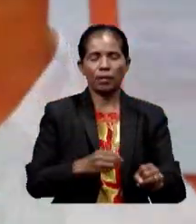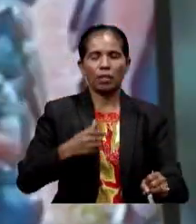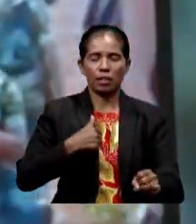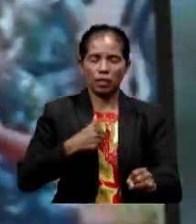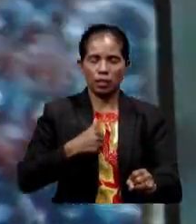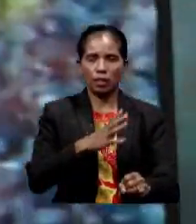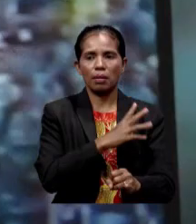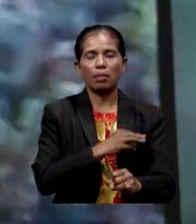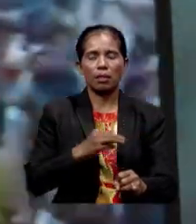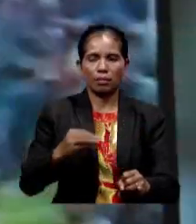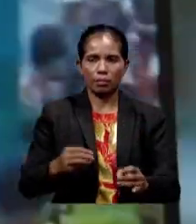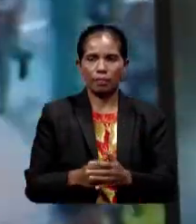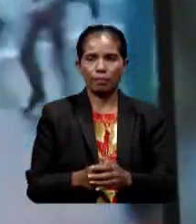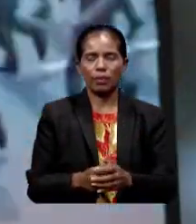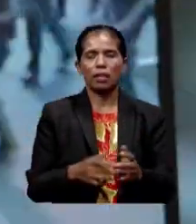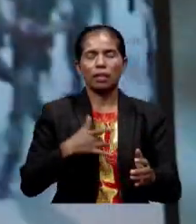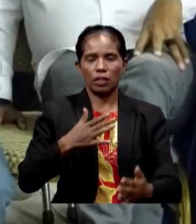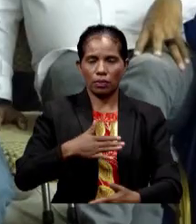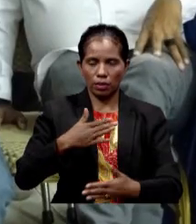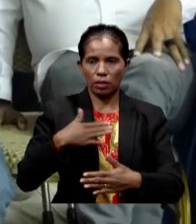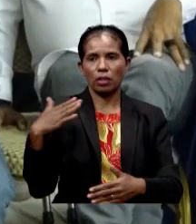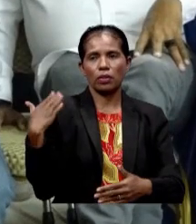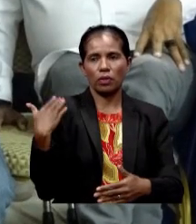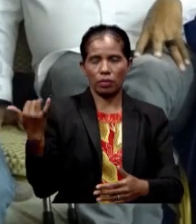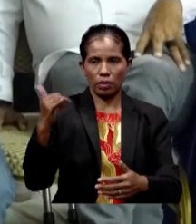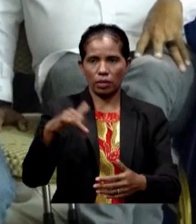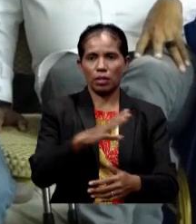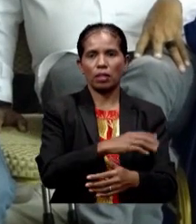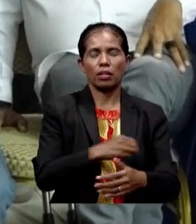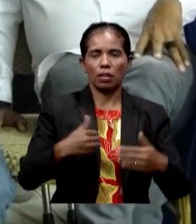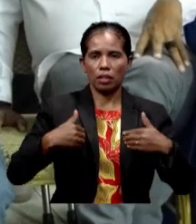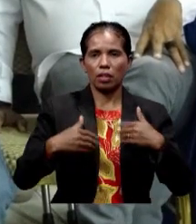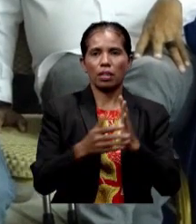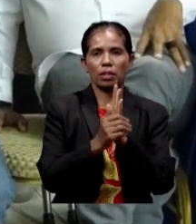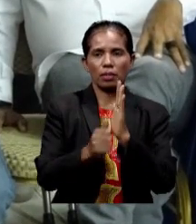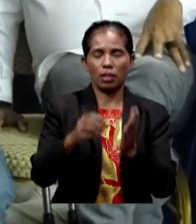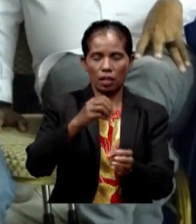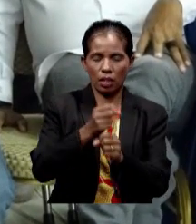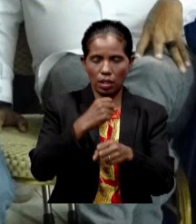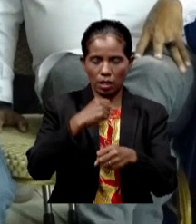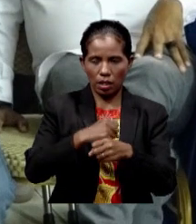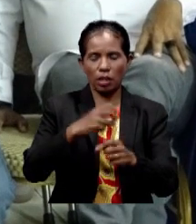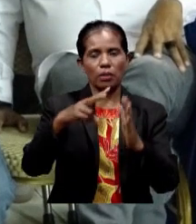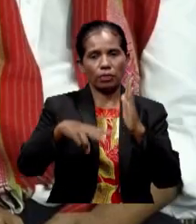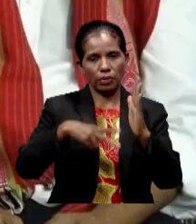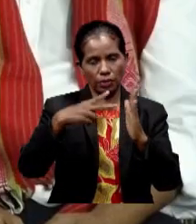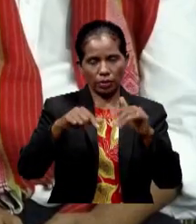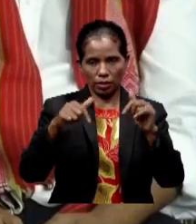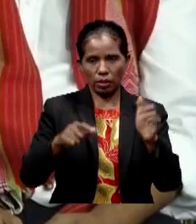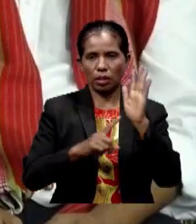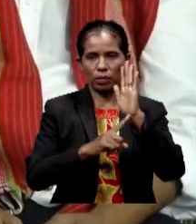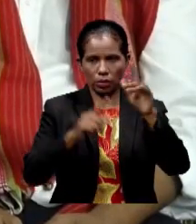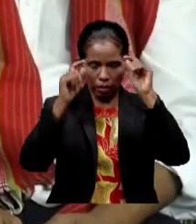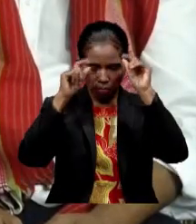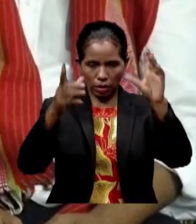Klamar Maubere. A Sanami aprecia a jovem na beija talento, na capacidade, onde cria filme Ida, né, no né, Belehaturu Timor Leste